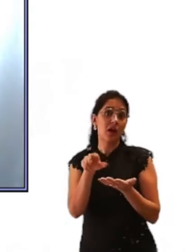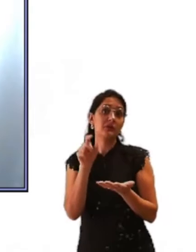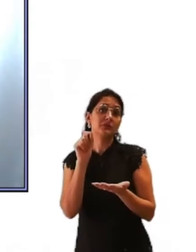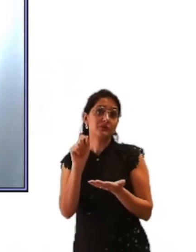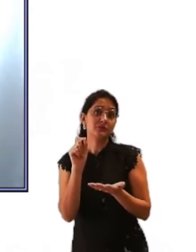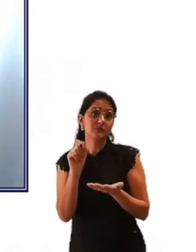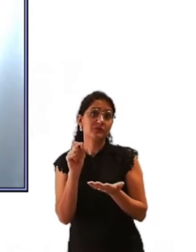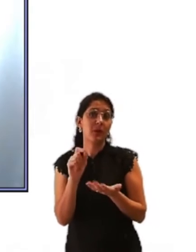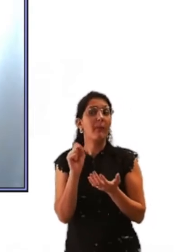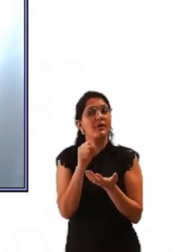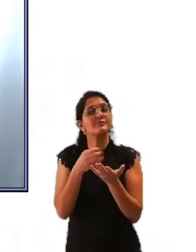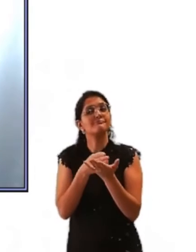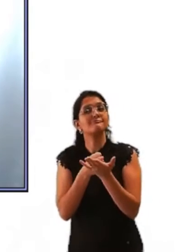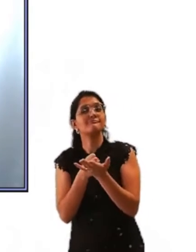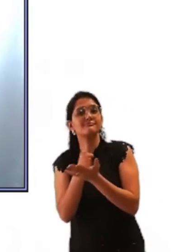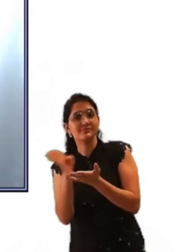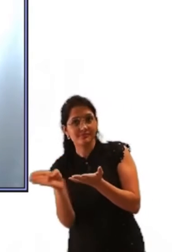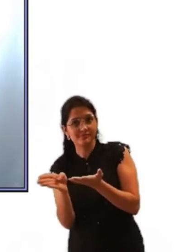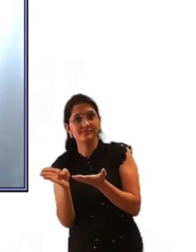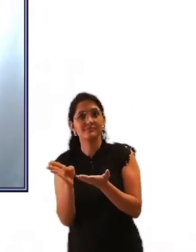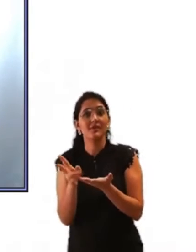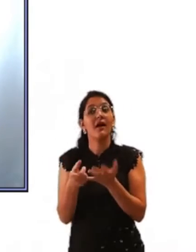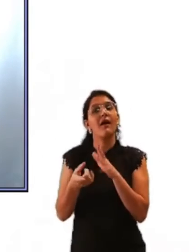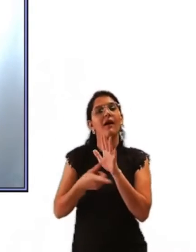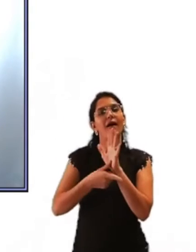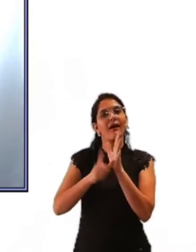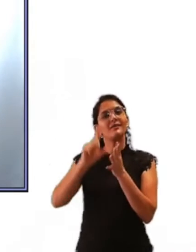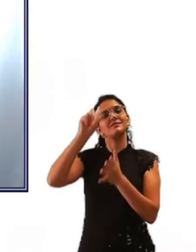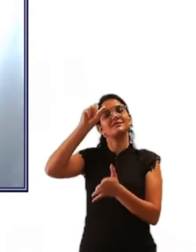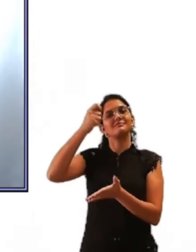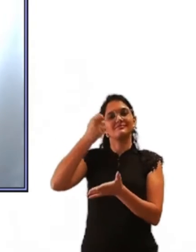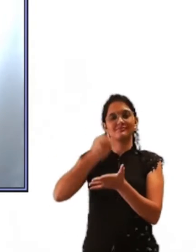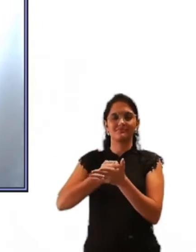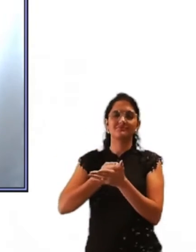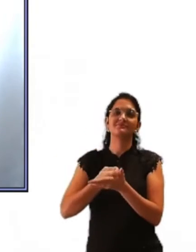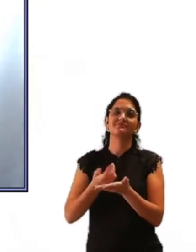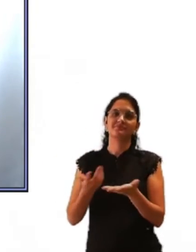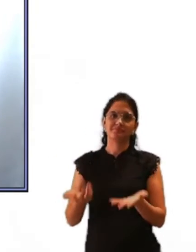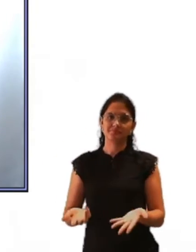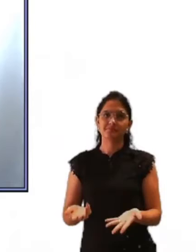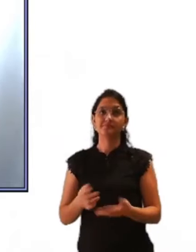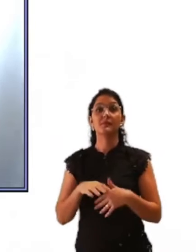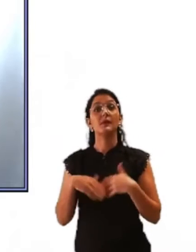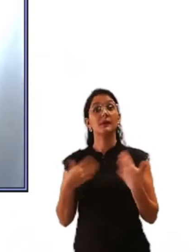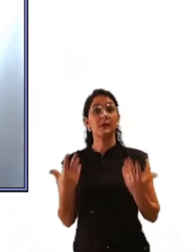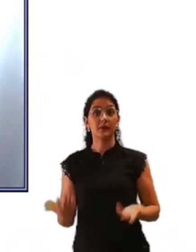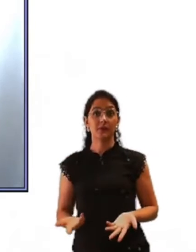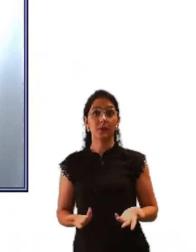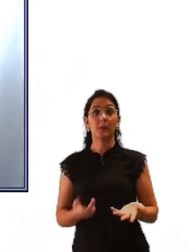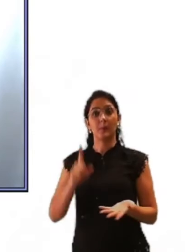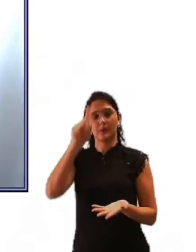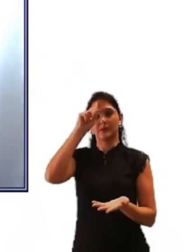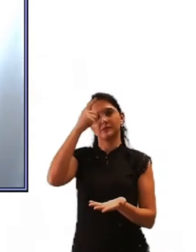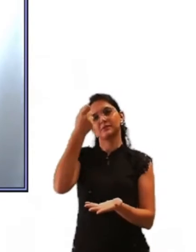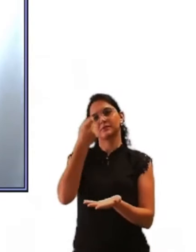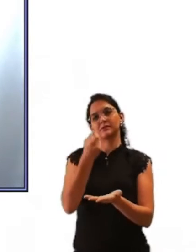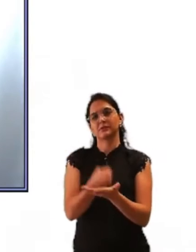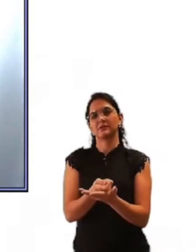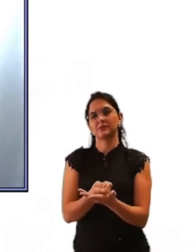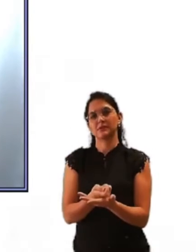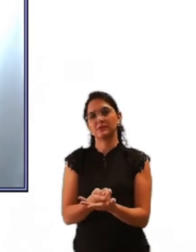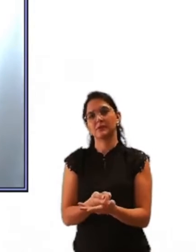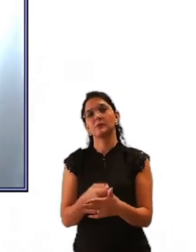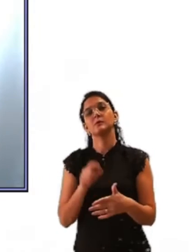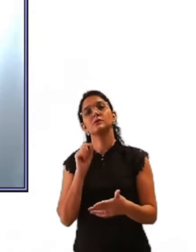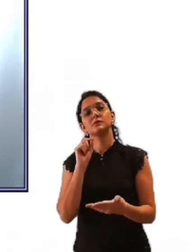possivelmente, um viés de confirmação. Então, essas decisões que são tomadas não